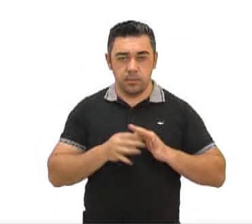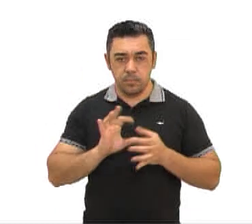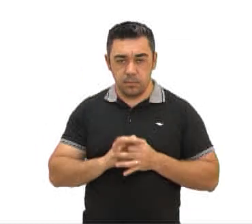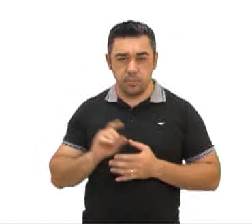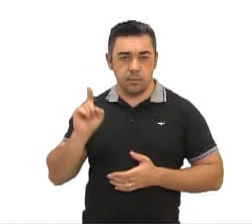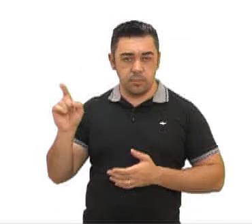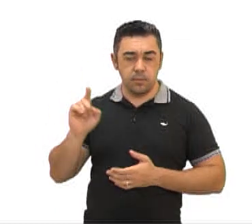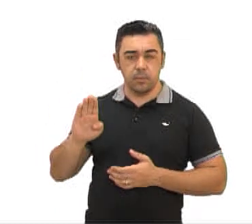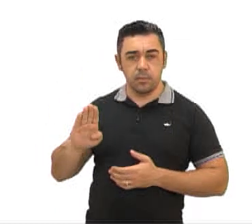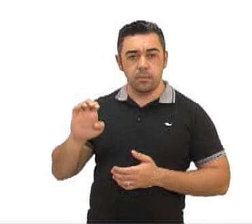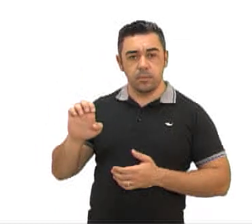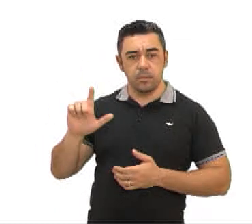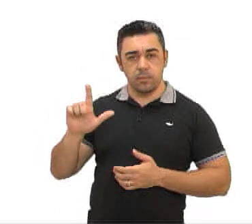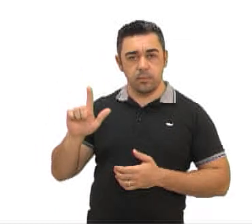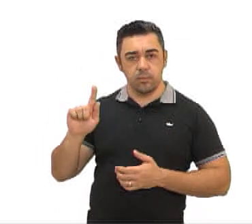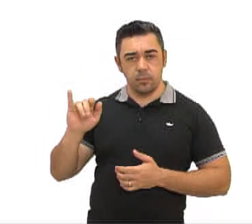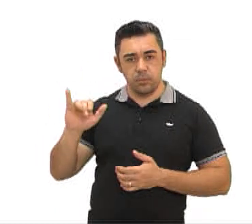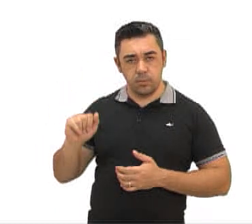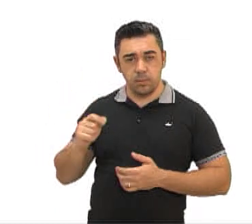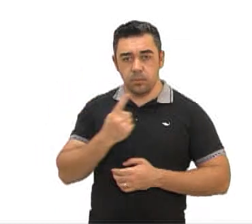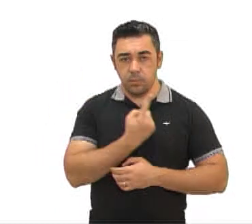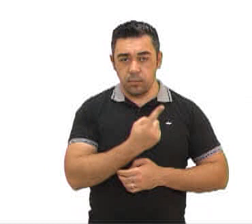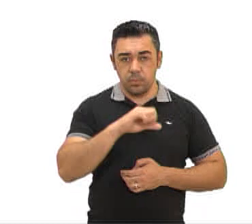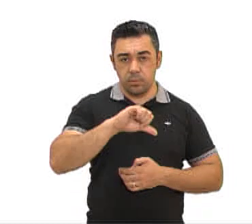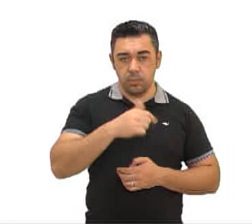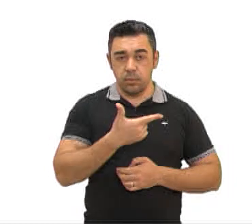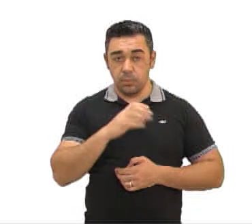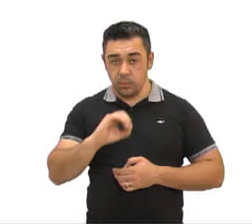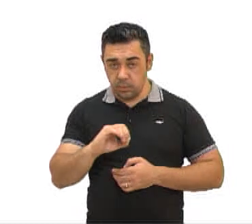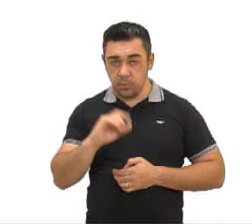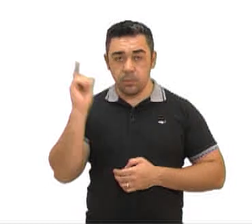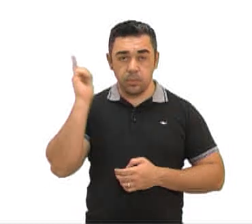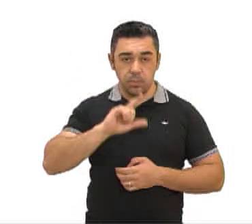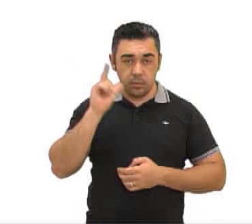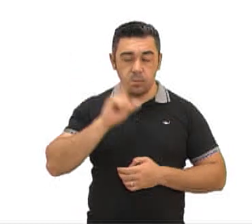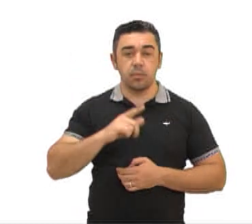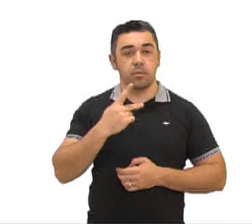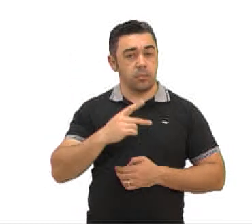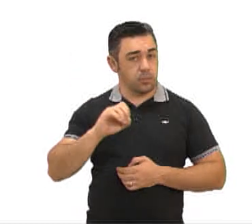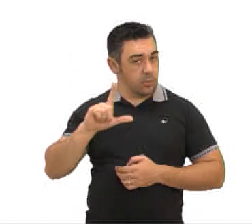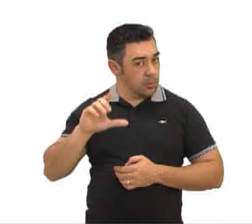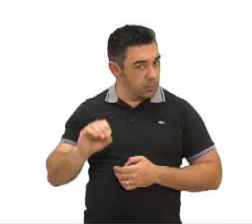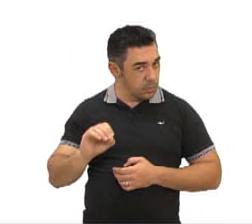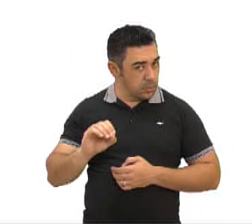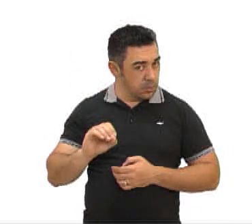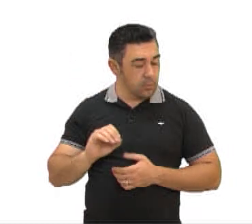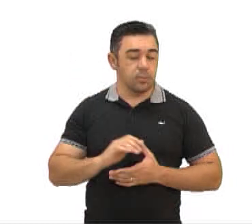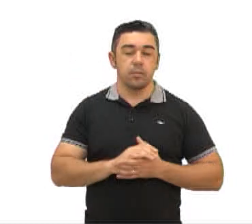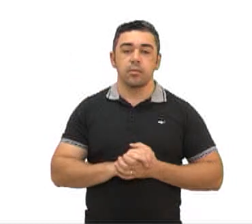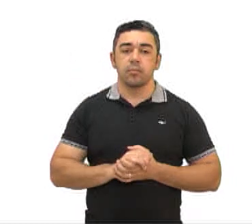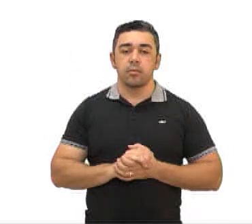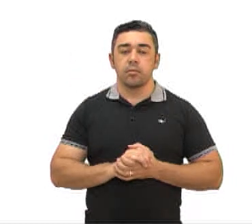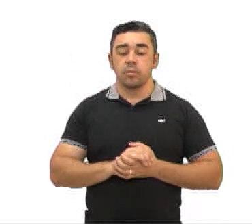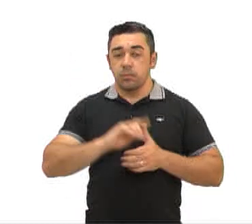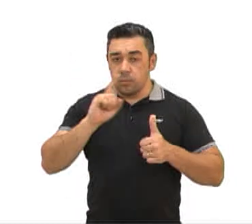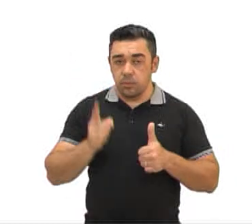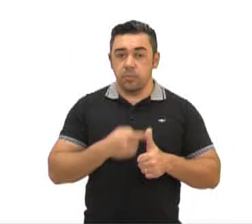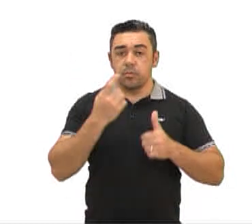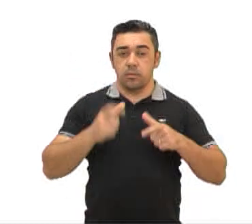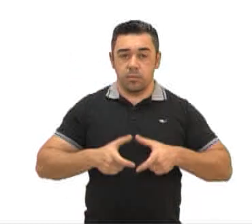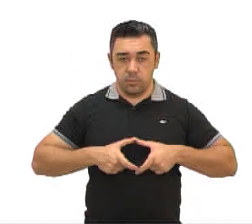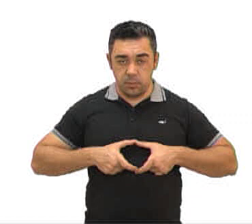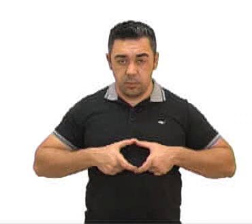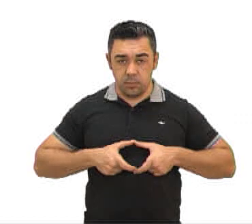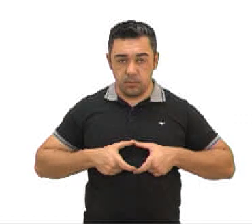Bélgica em 1920, na modalidade de polo aquático, tá? E a primeira medalha de